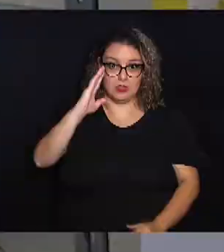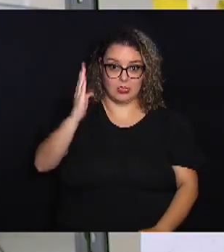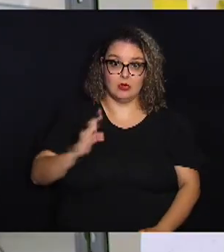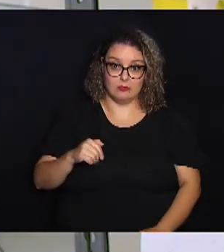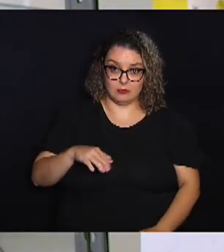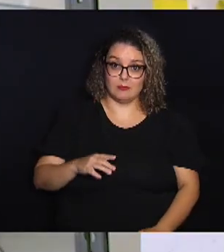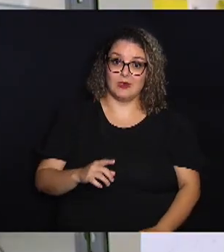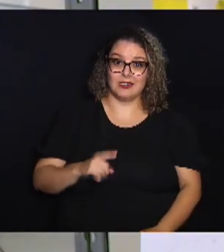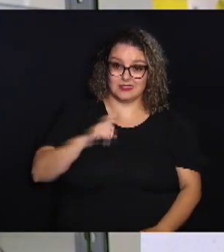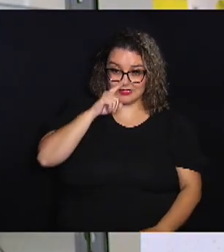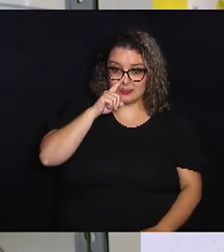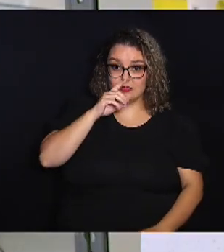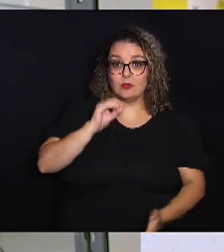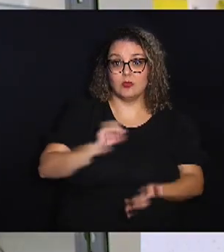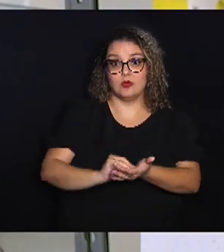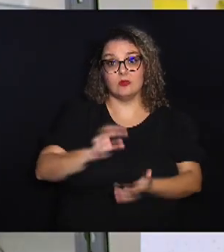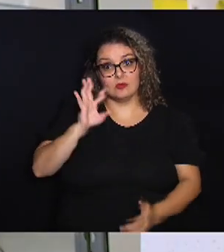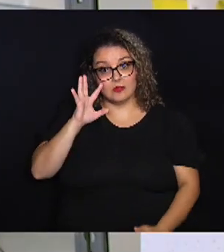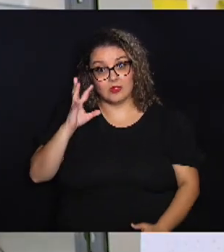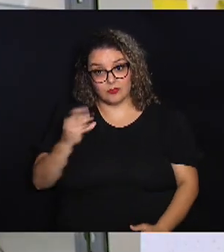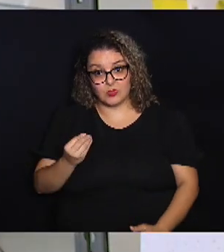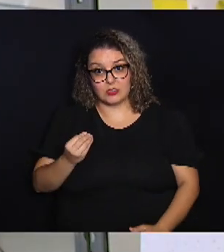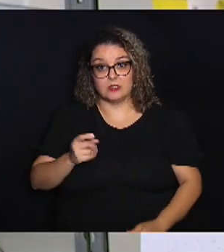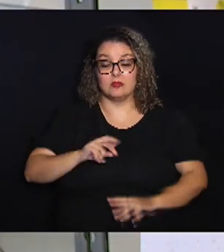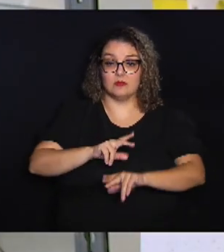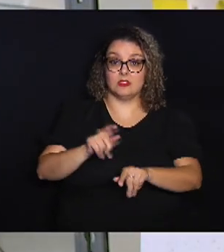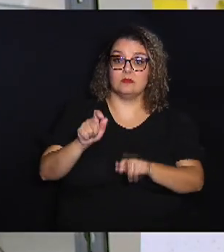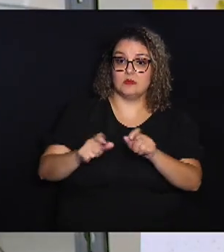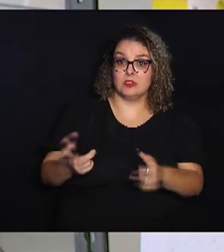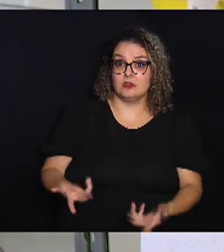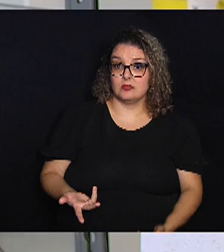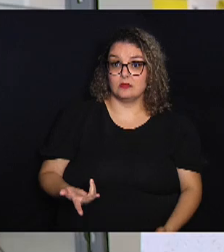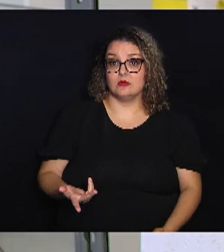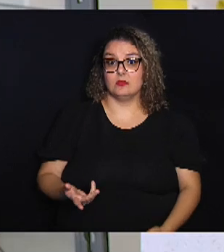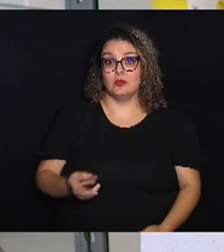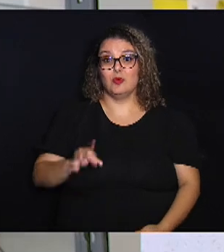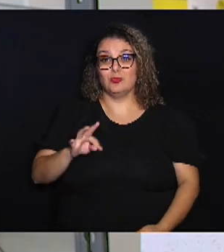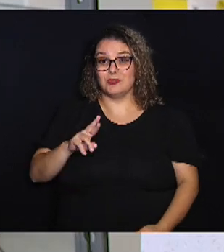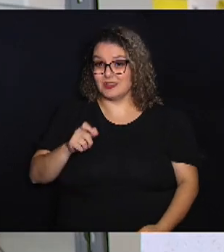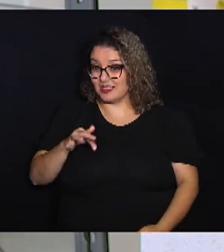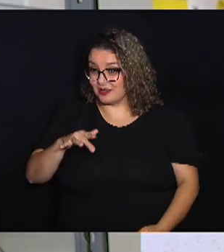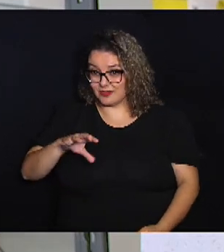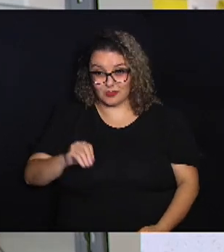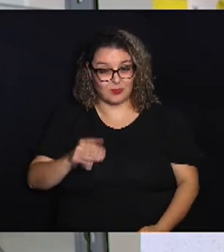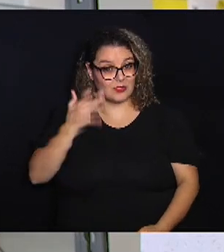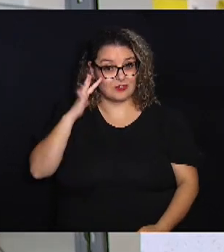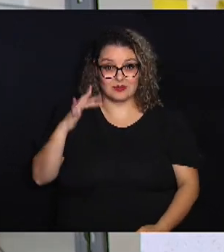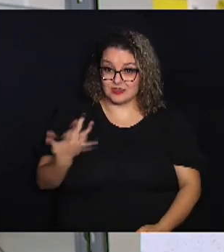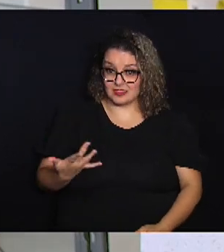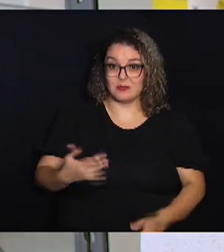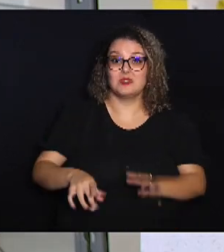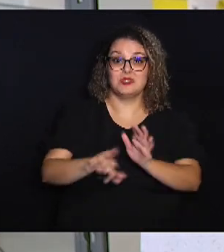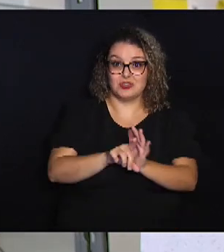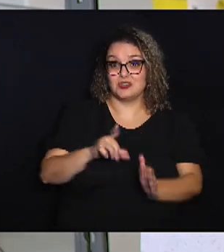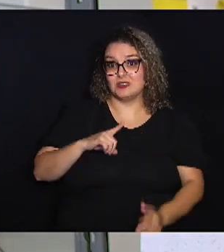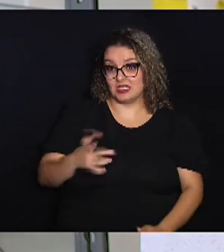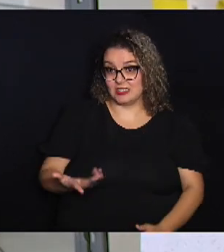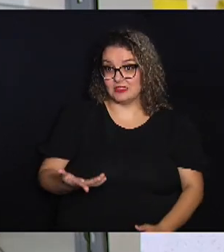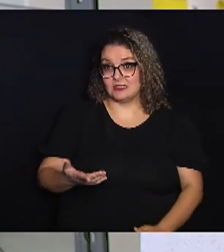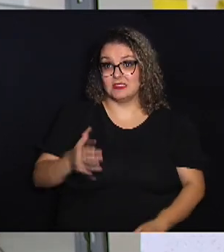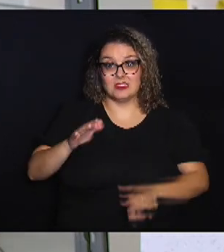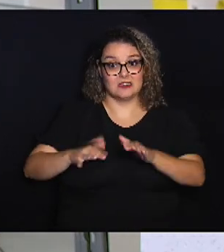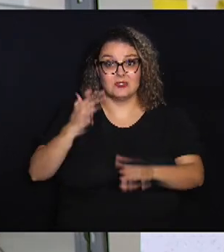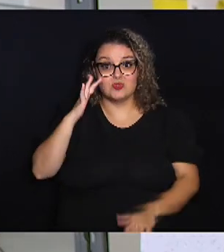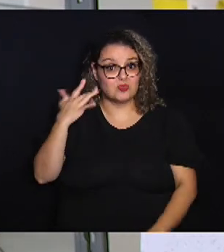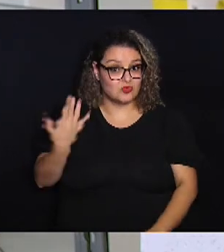ameaçada. Por falta de conhecimento, então tem muita gente que acaba recorrendo ao tráfico por não saber que existe de forma legalizada, ou muitas vezes nem sabe que